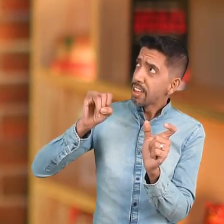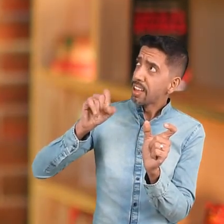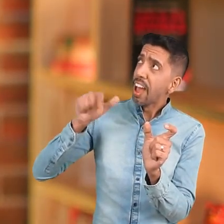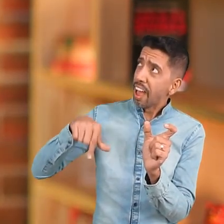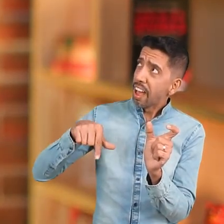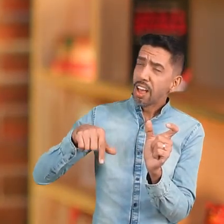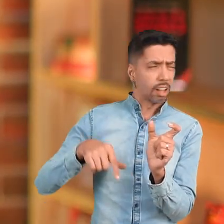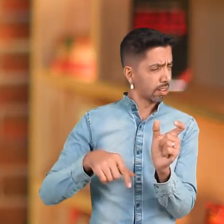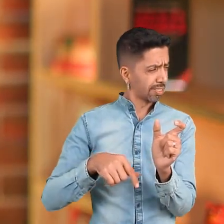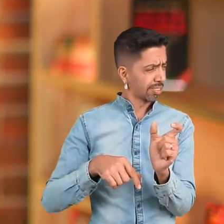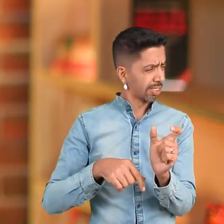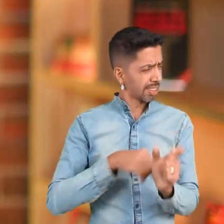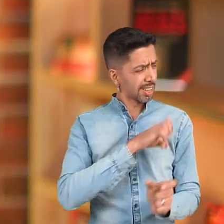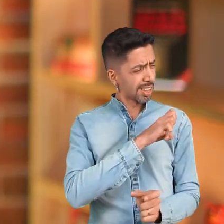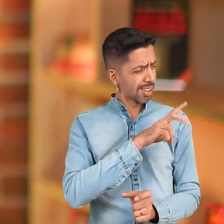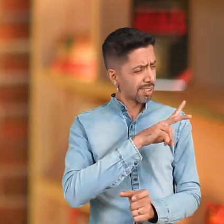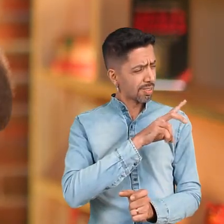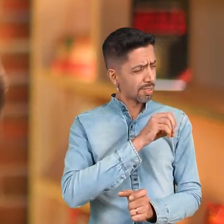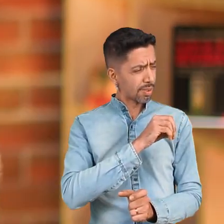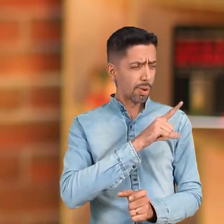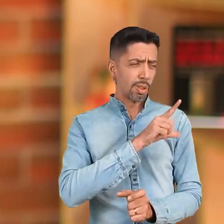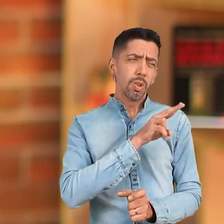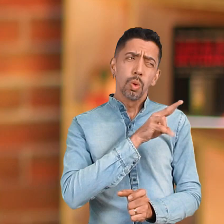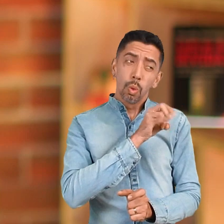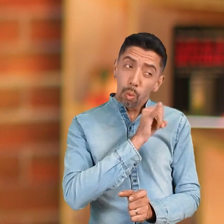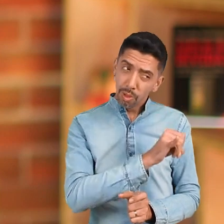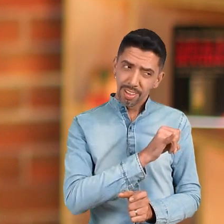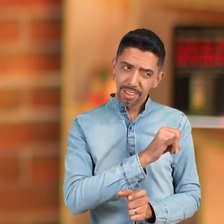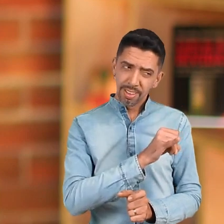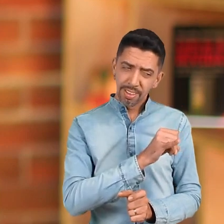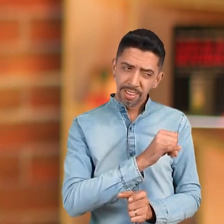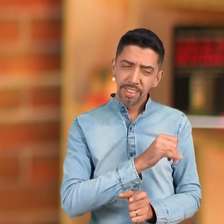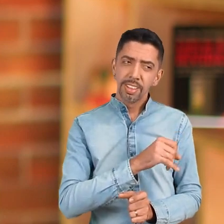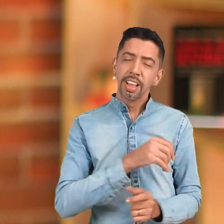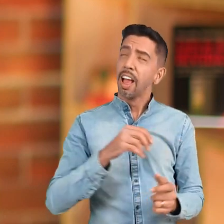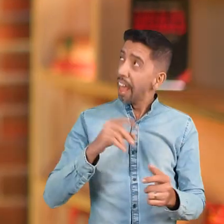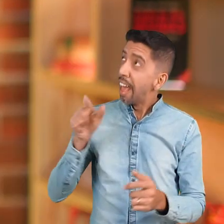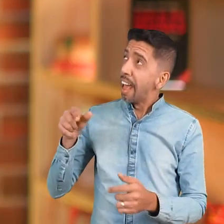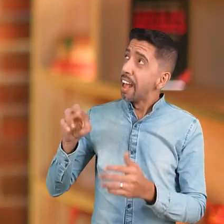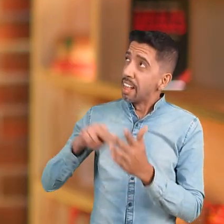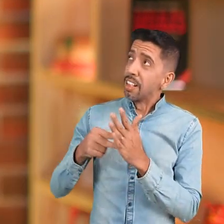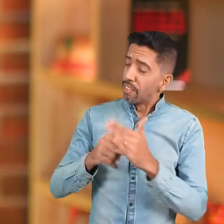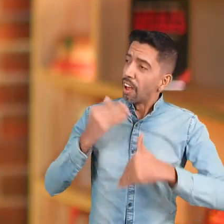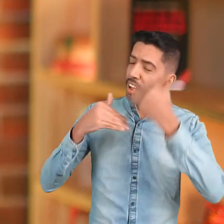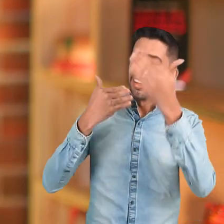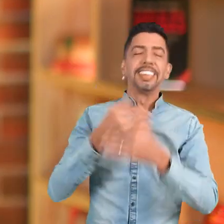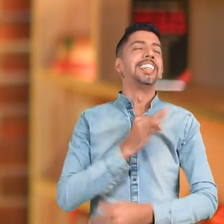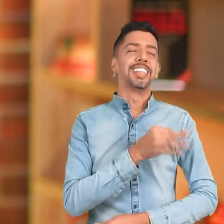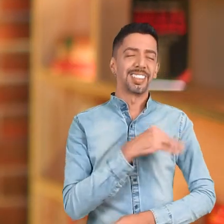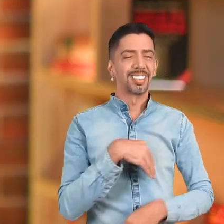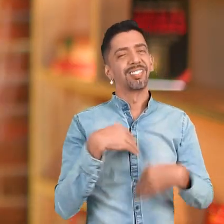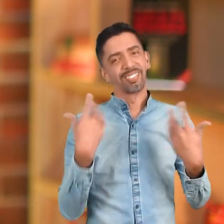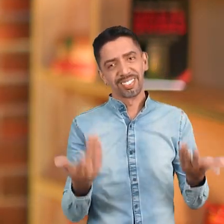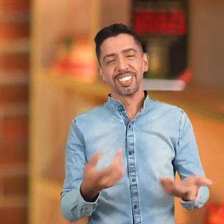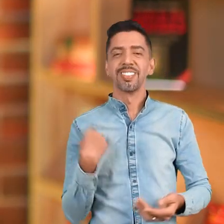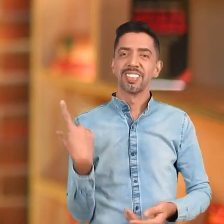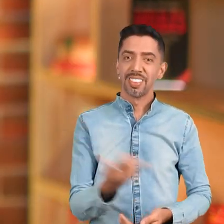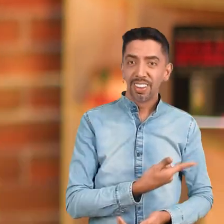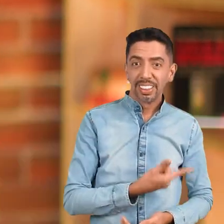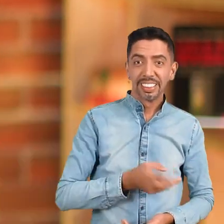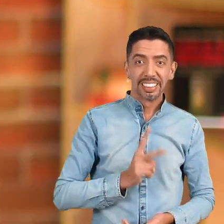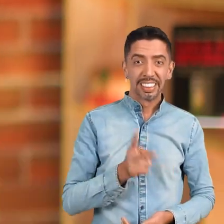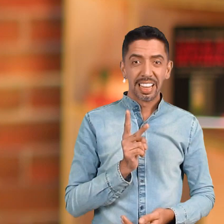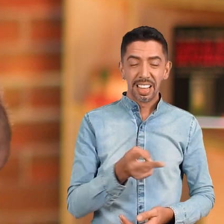Então, nós somos seres humanos e evoluímos a cada dia. Vivemos um mundo globalizado